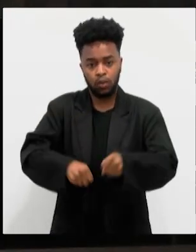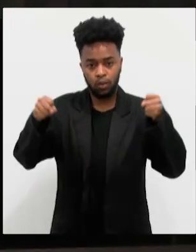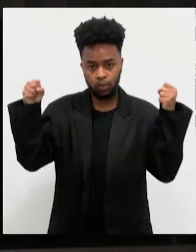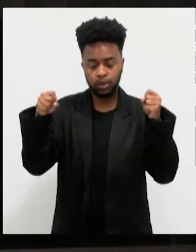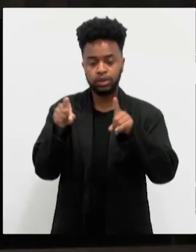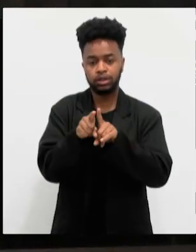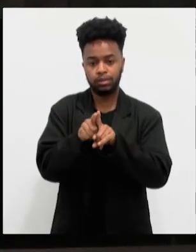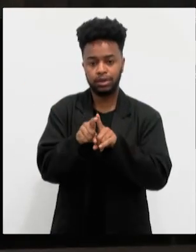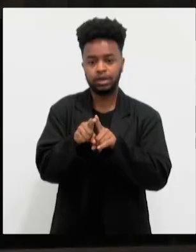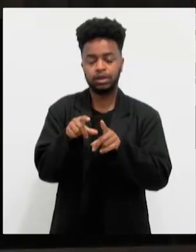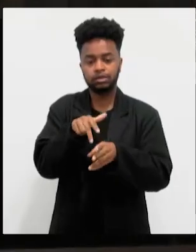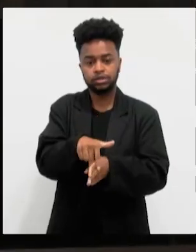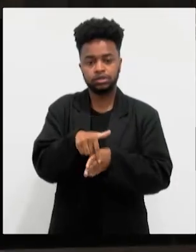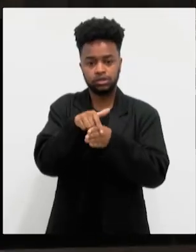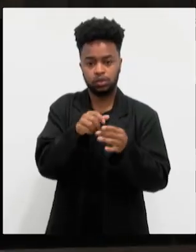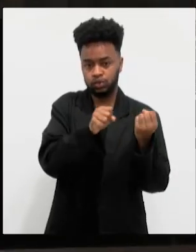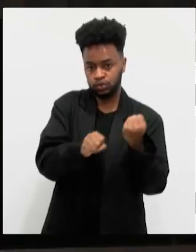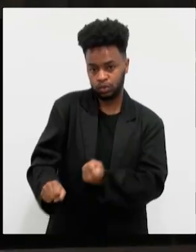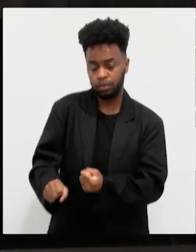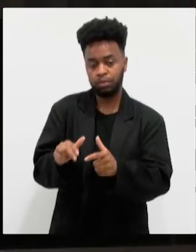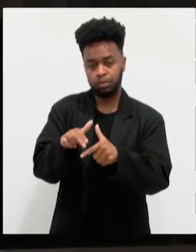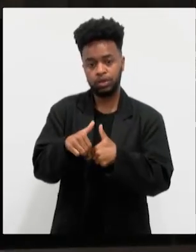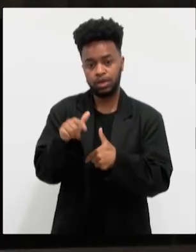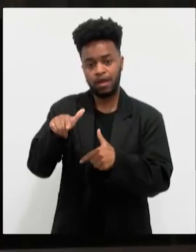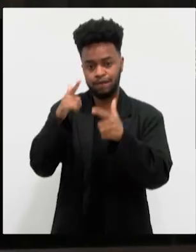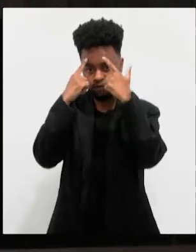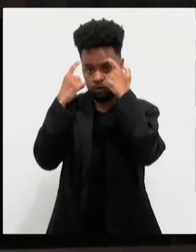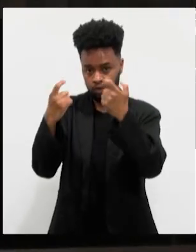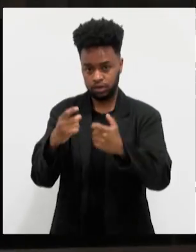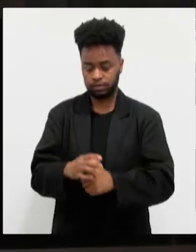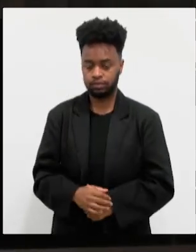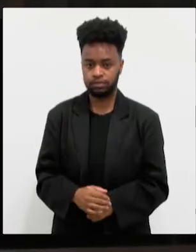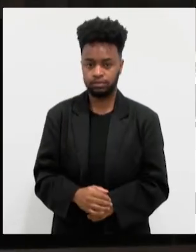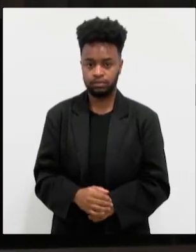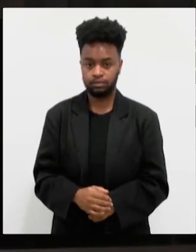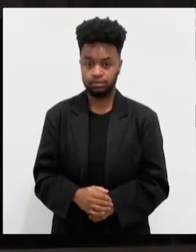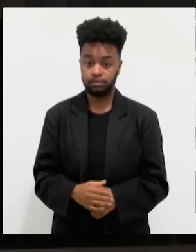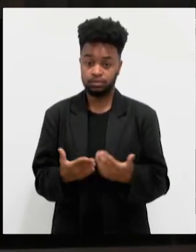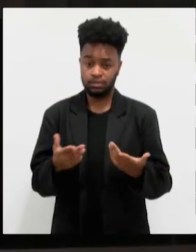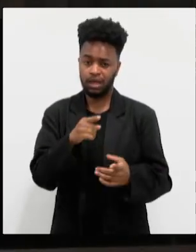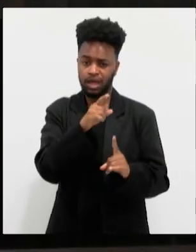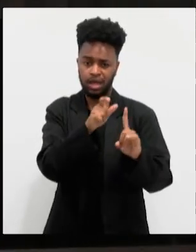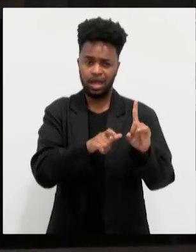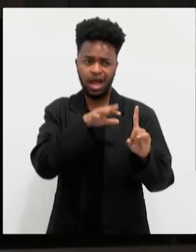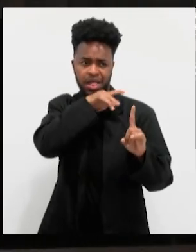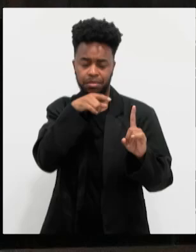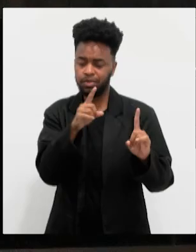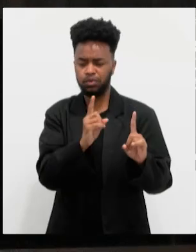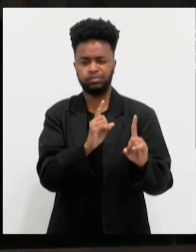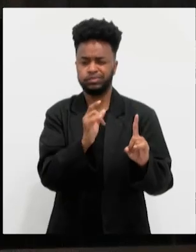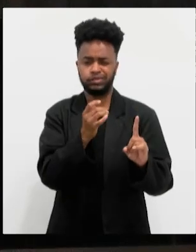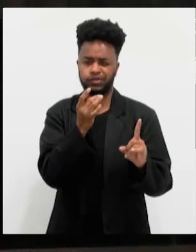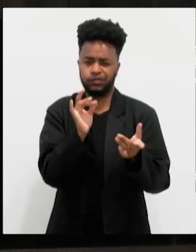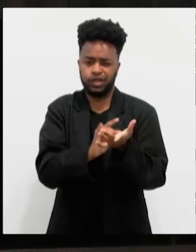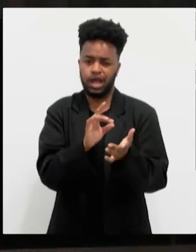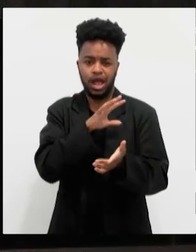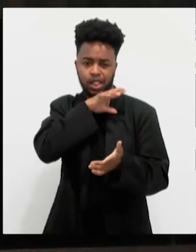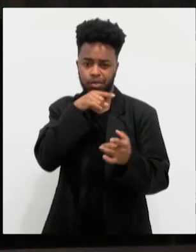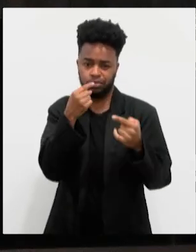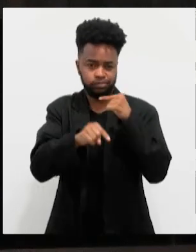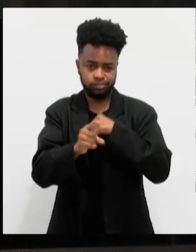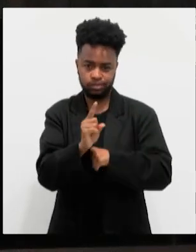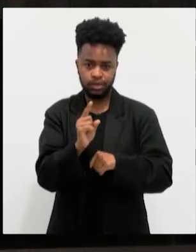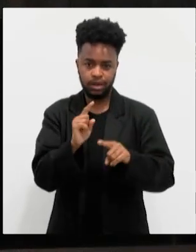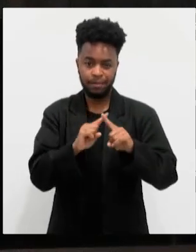guerra. Por isso que as crianças autistas são violentas. Esse animal, perdão, animal não faria isso, mas esse...